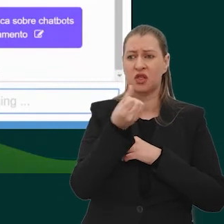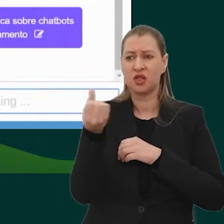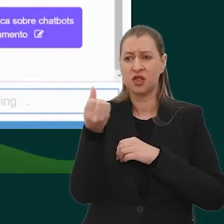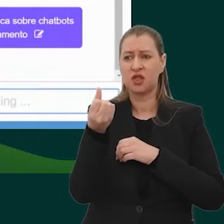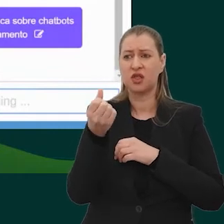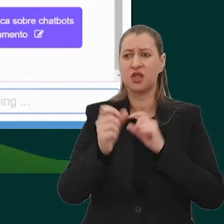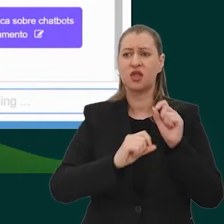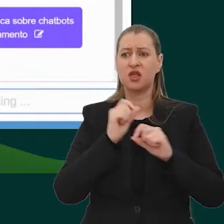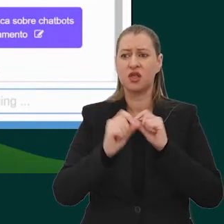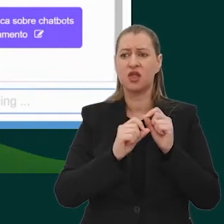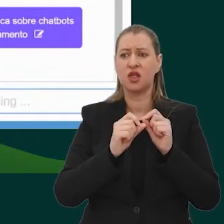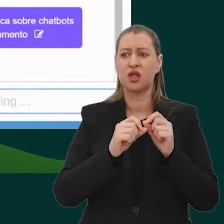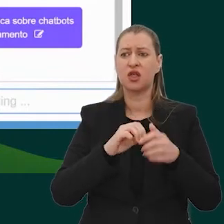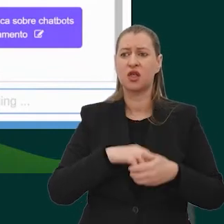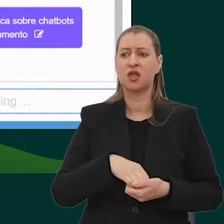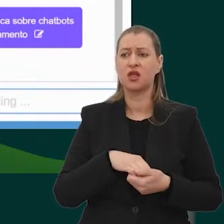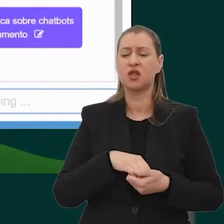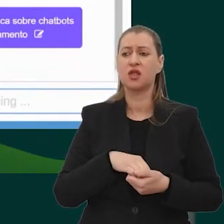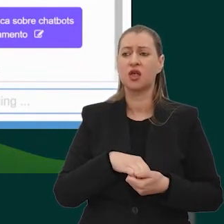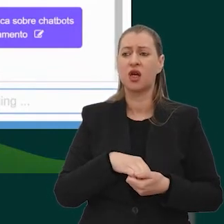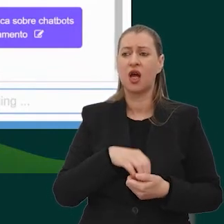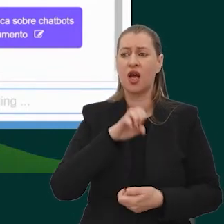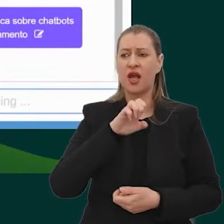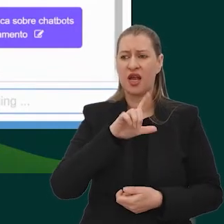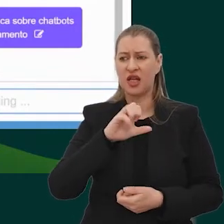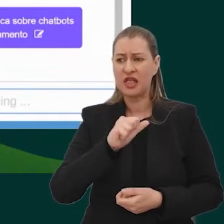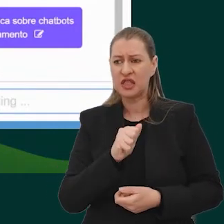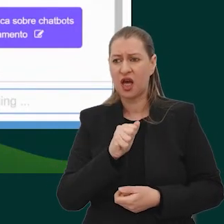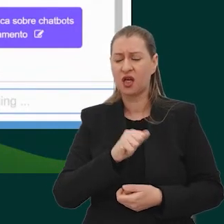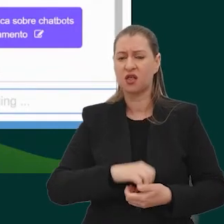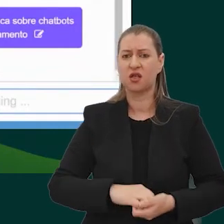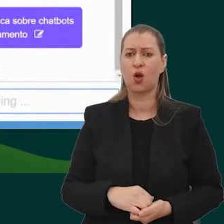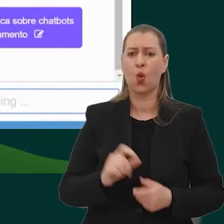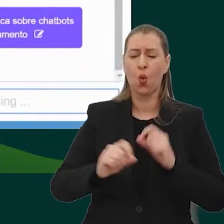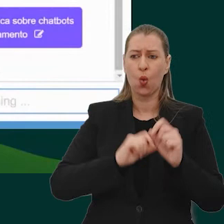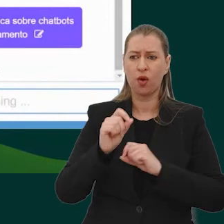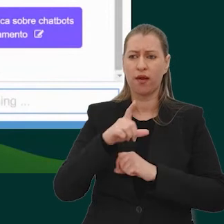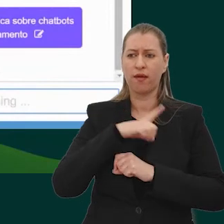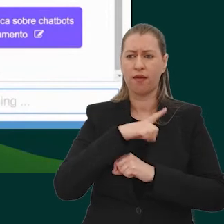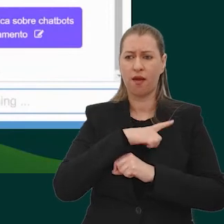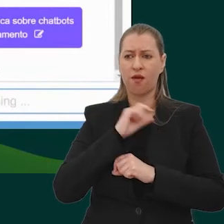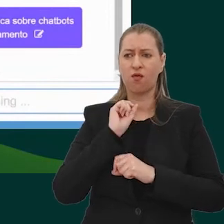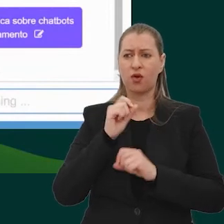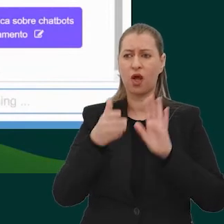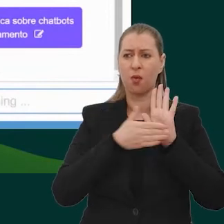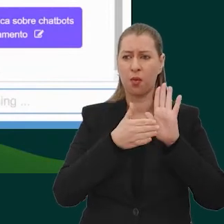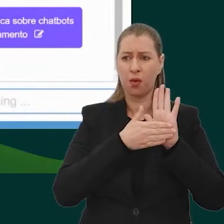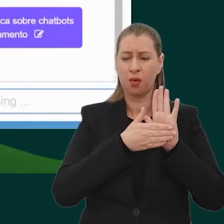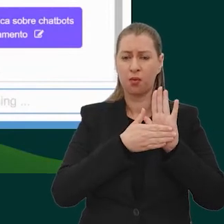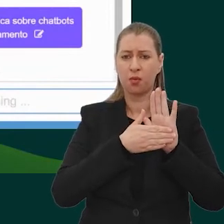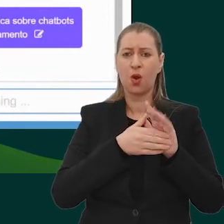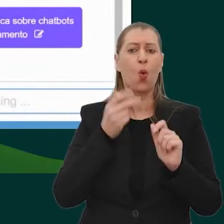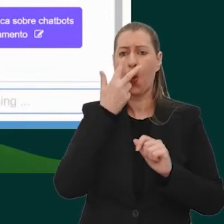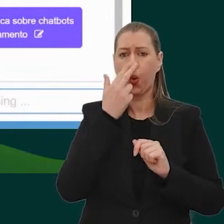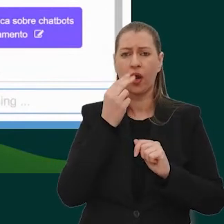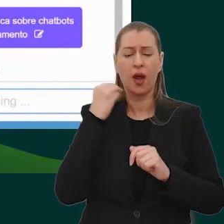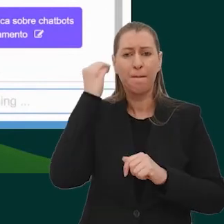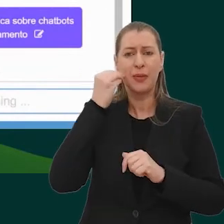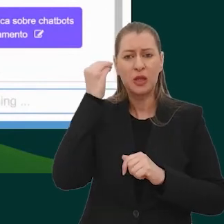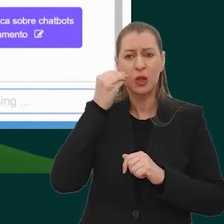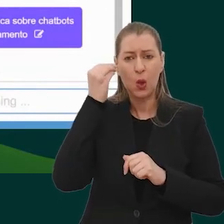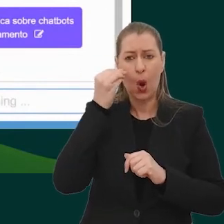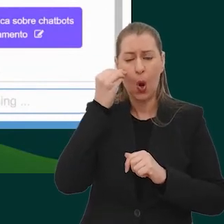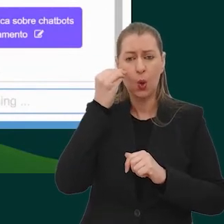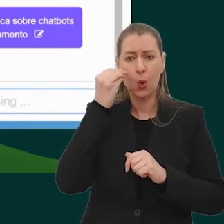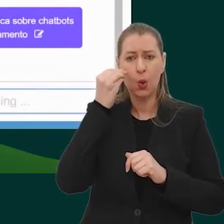1966, conhecido como Elisa. A Elisa, ele veio com a proposta de ser um psicólogo virtual, né? Só